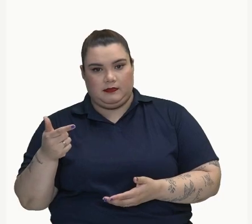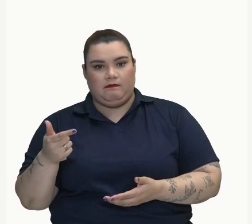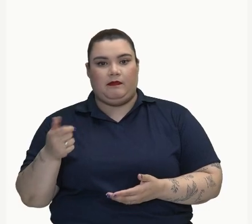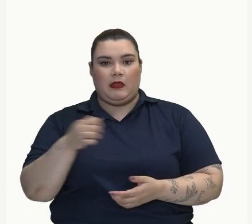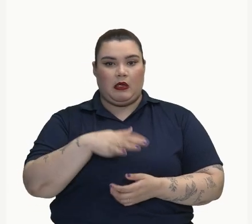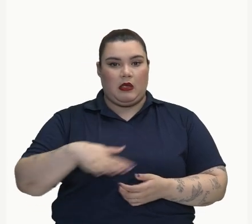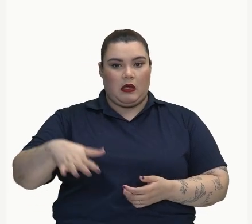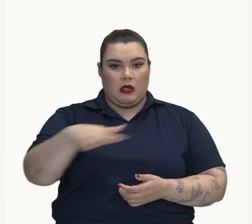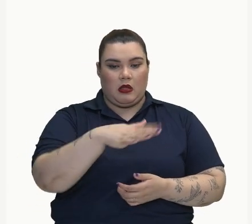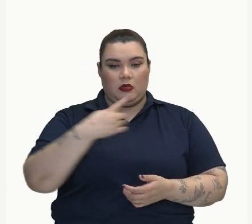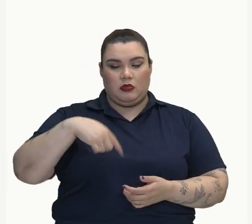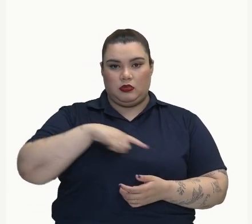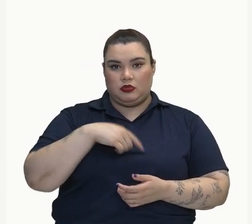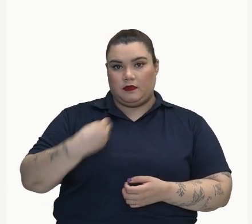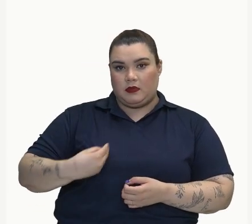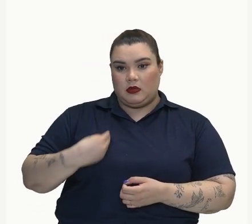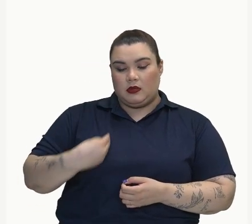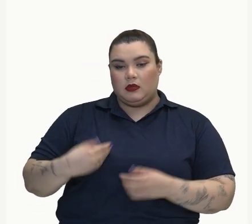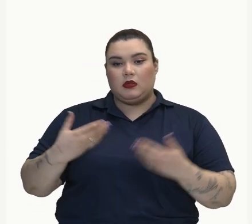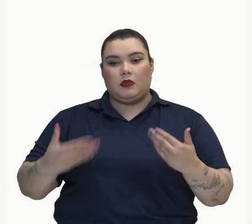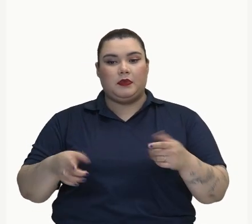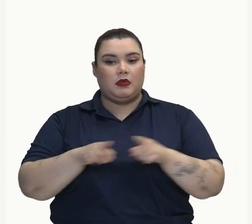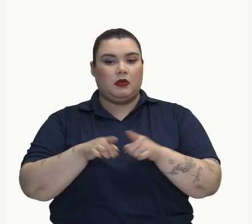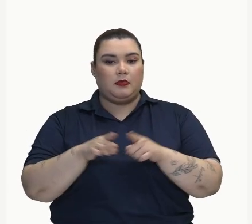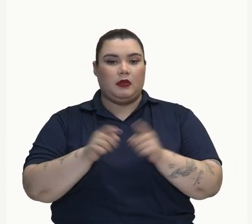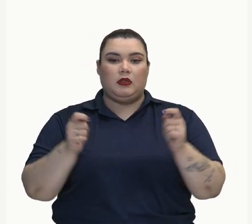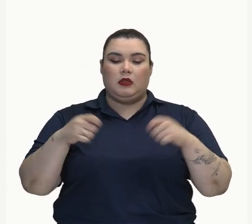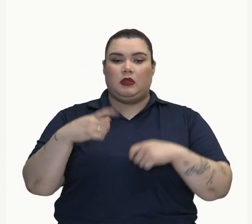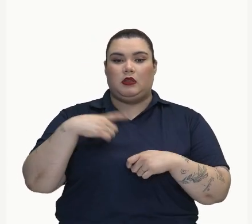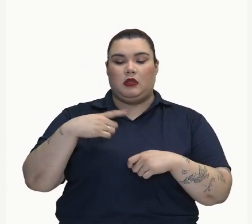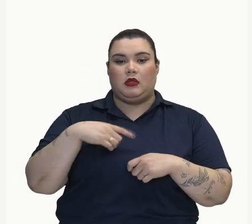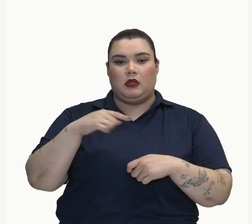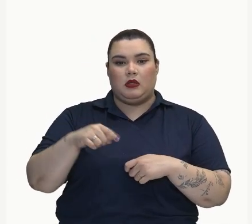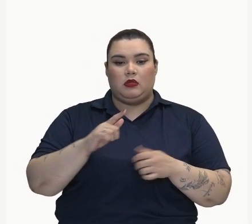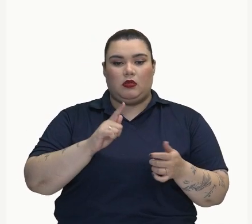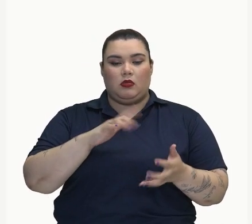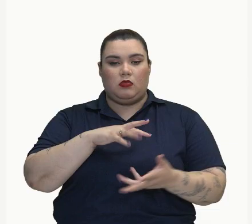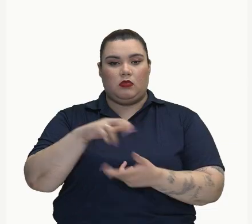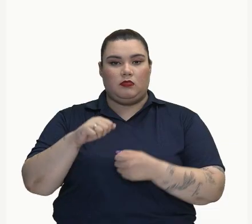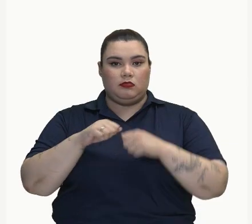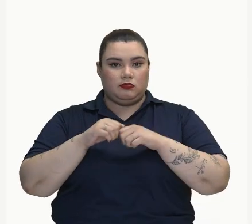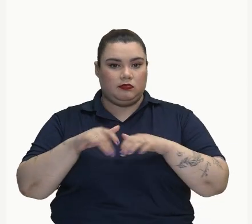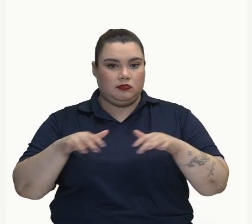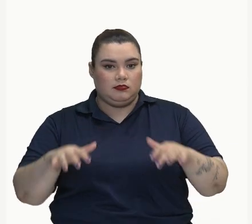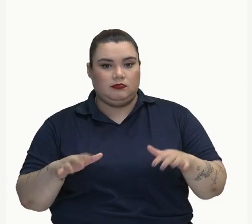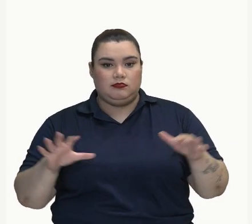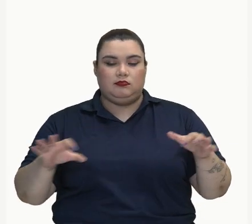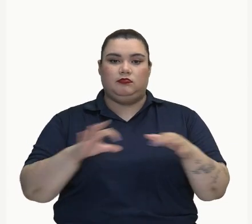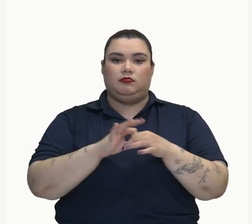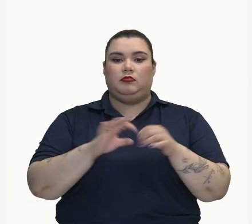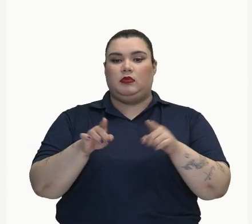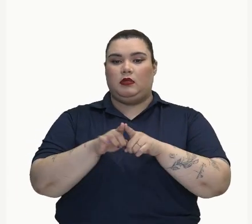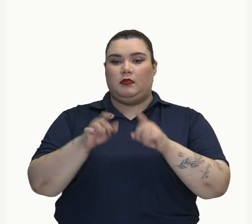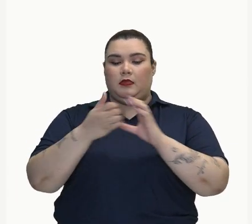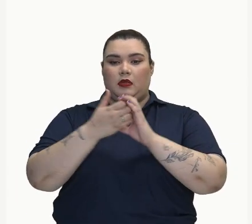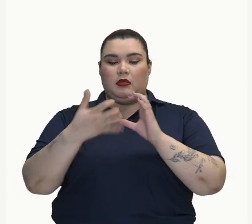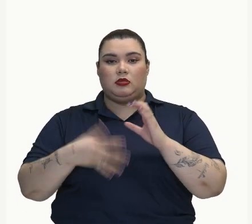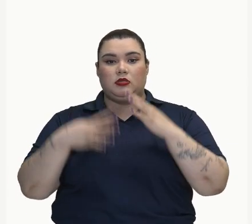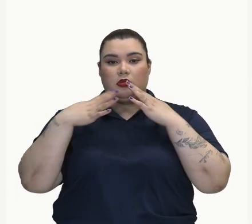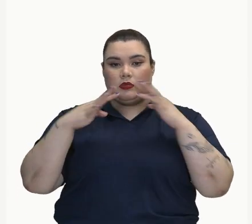o lugar que a gente vive, também há globalização. Então, ela vai ali englobando também os elementos